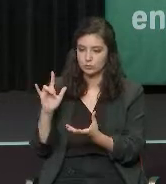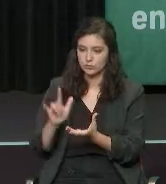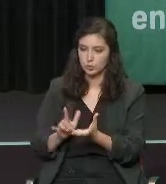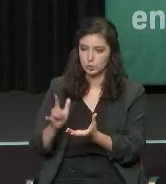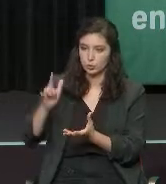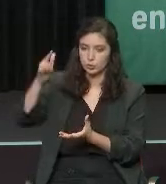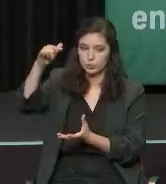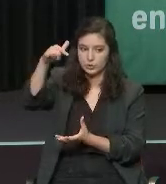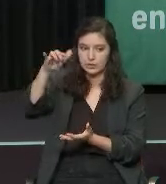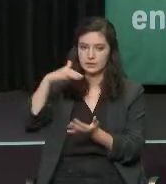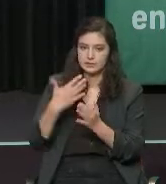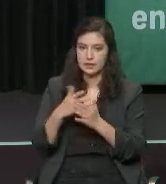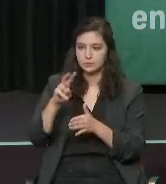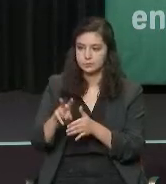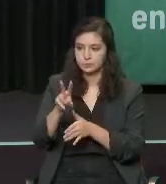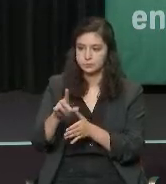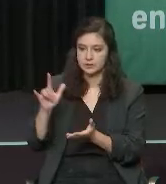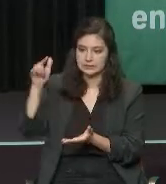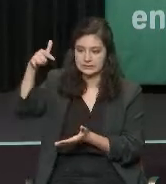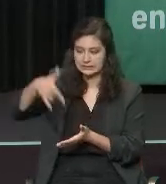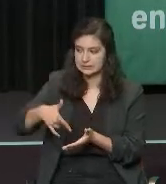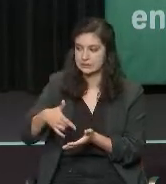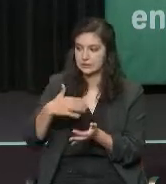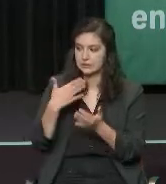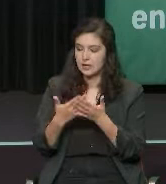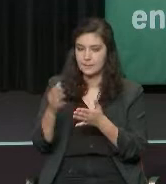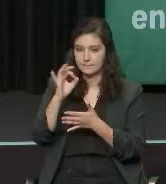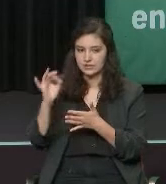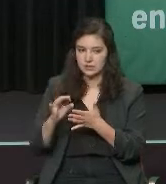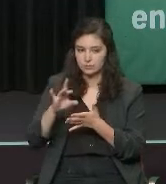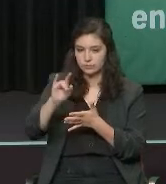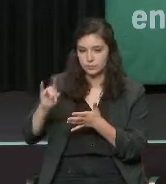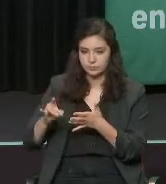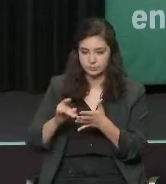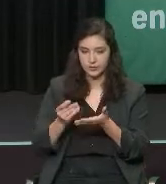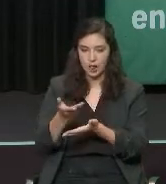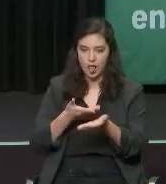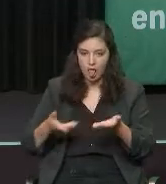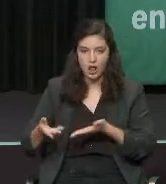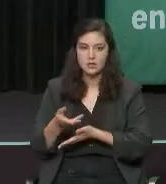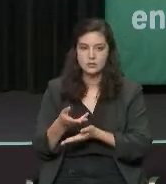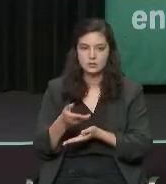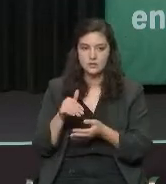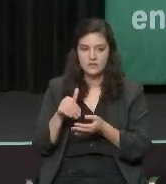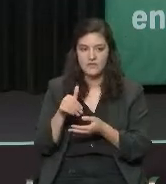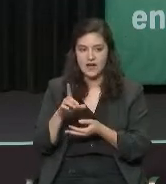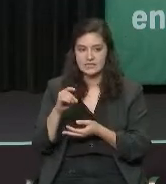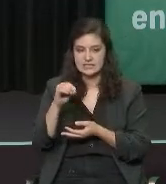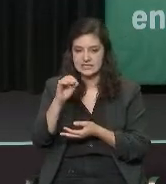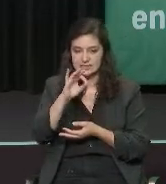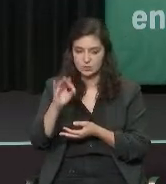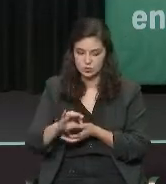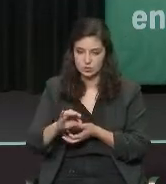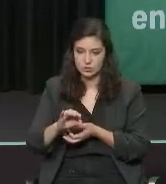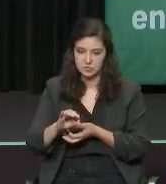lançamento, iremos então prosseguir para o segundo satélite, que tem uma percentagem de contributo local